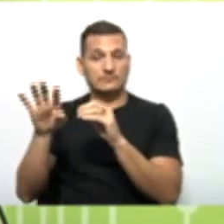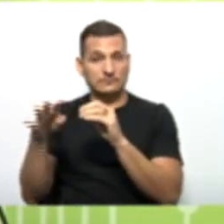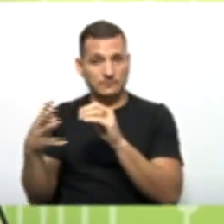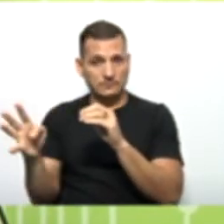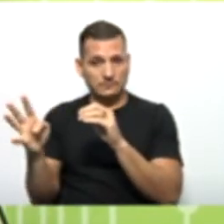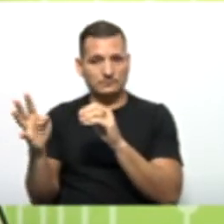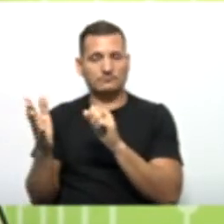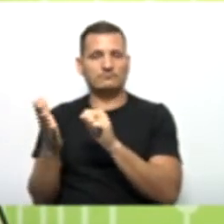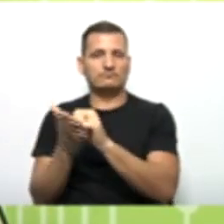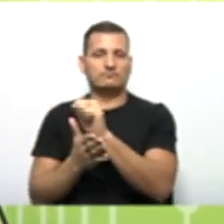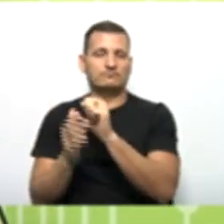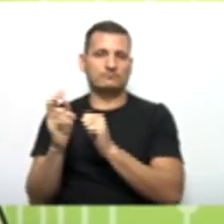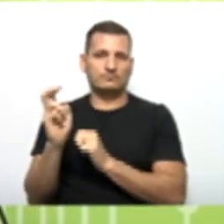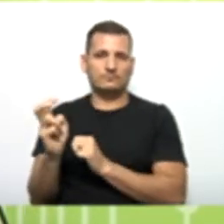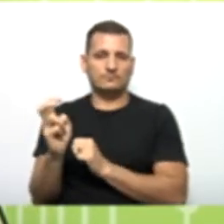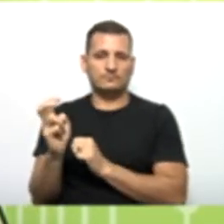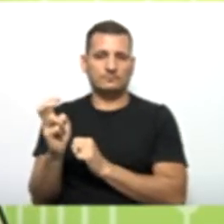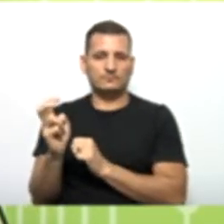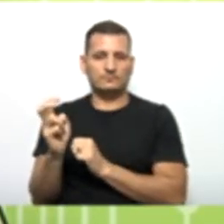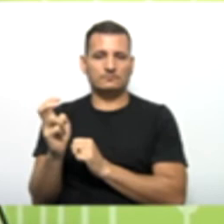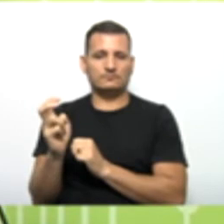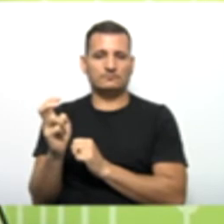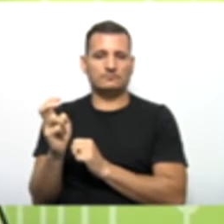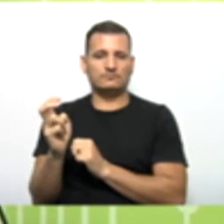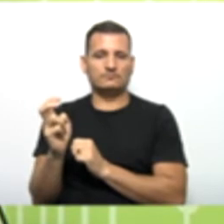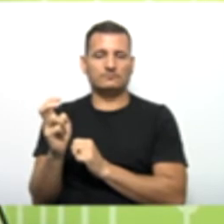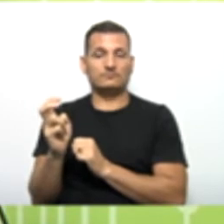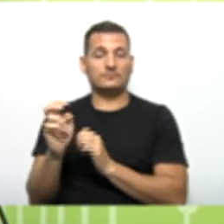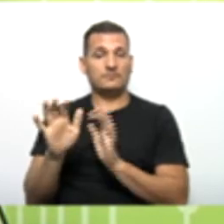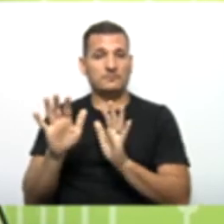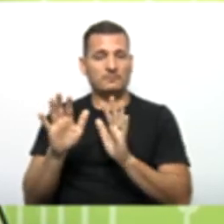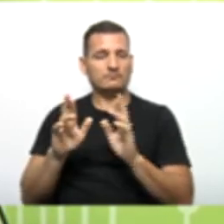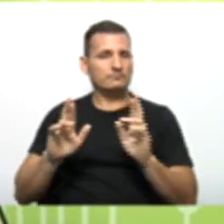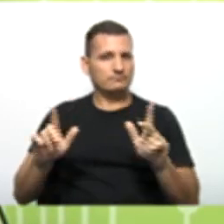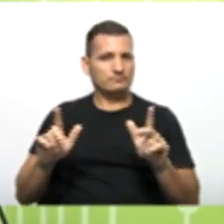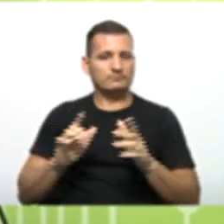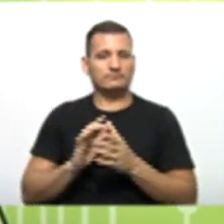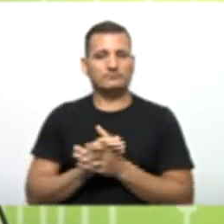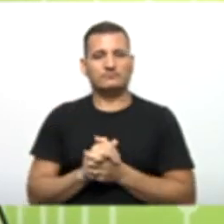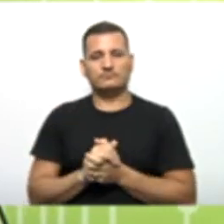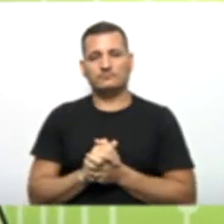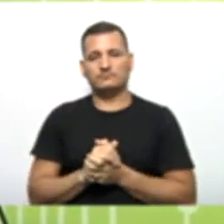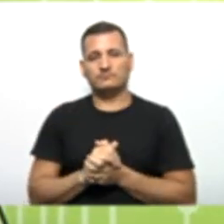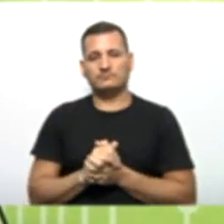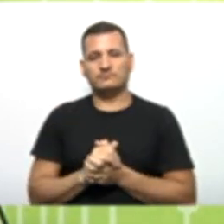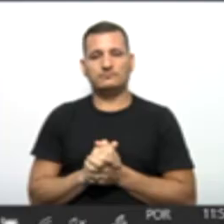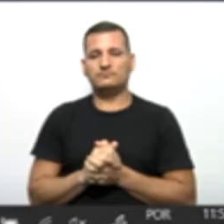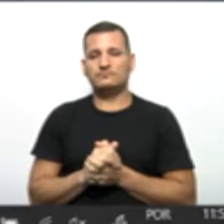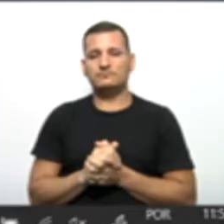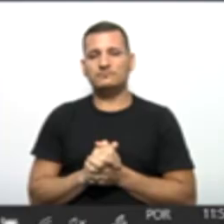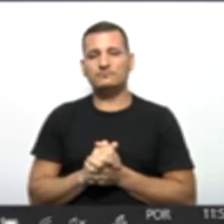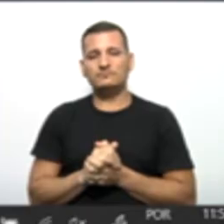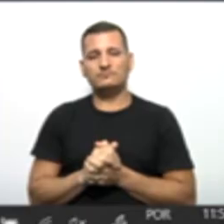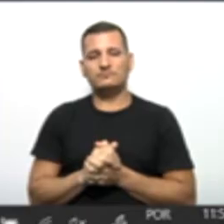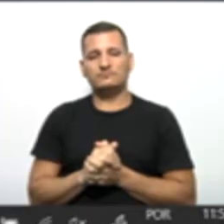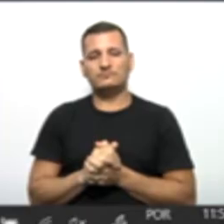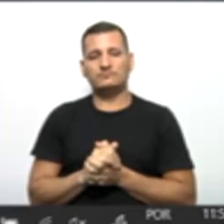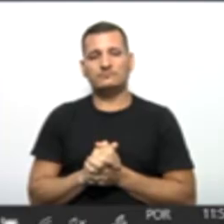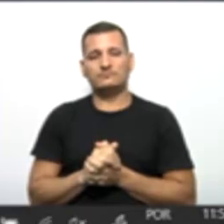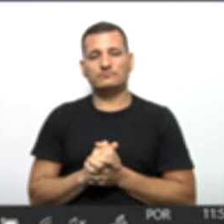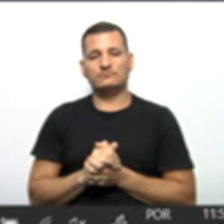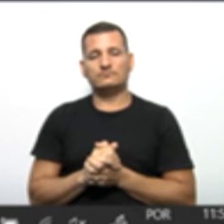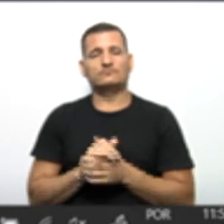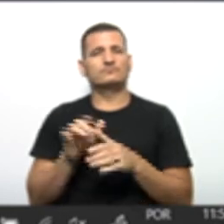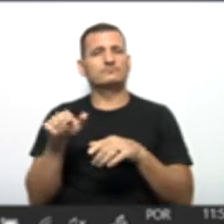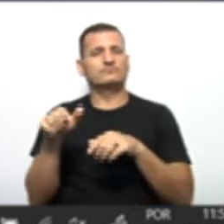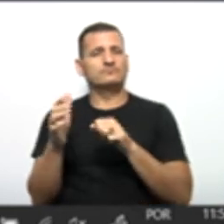apagar o registro número 5 tá bom mas olha a diferença que no no código aqui ó para eu pagar